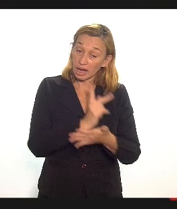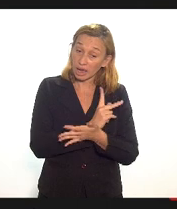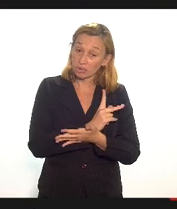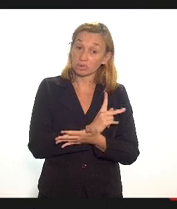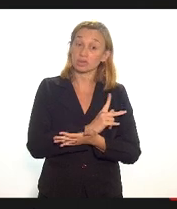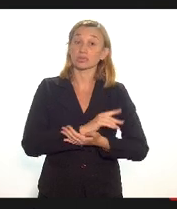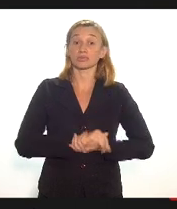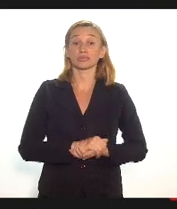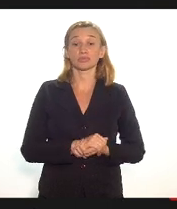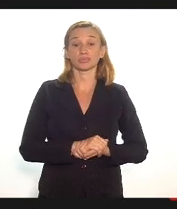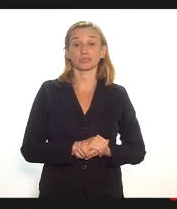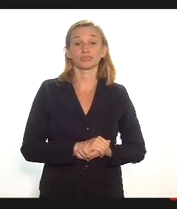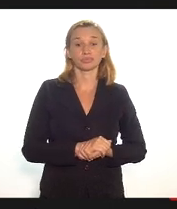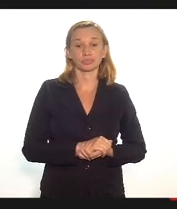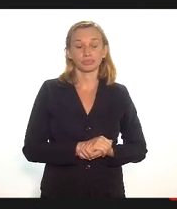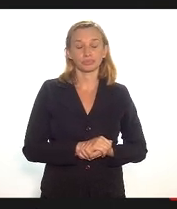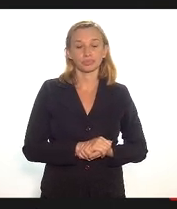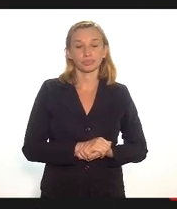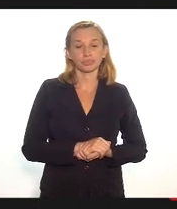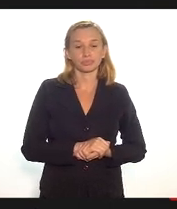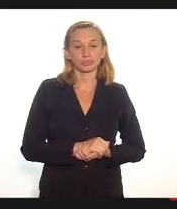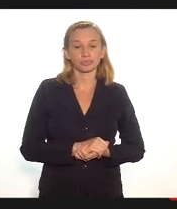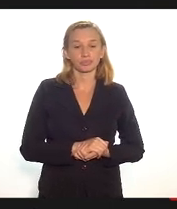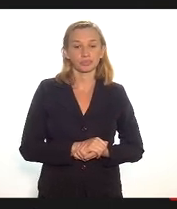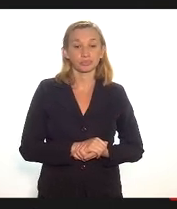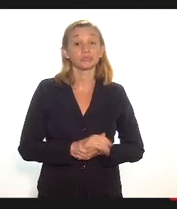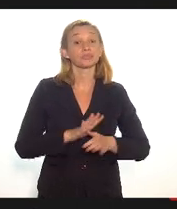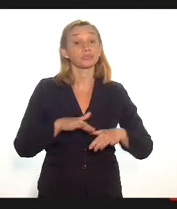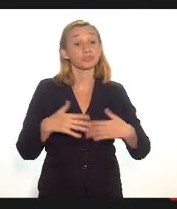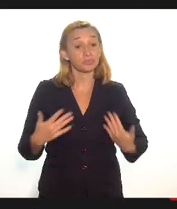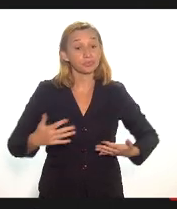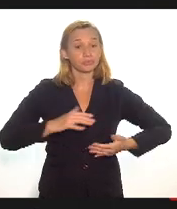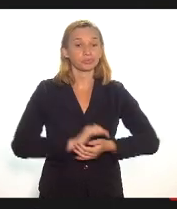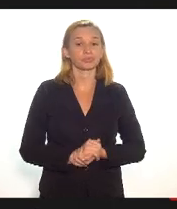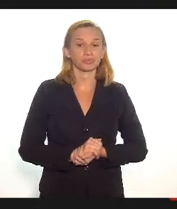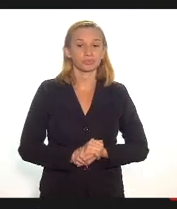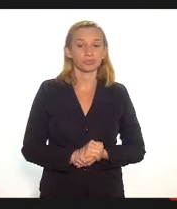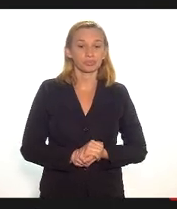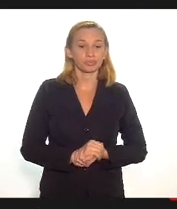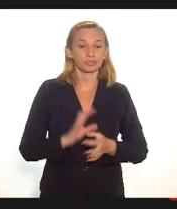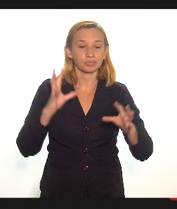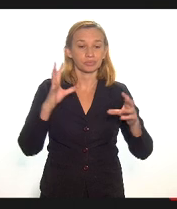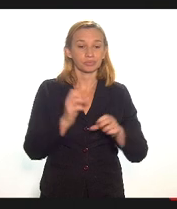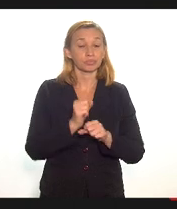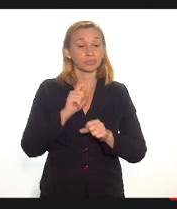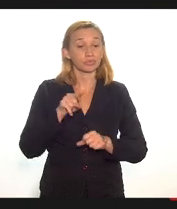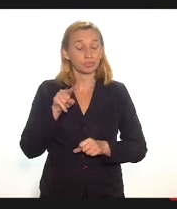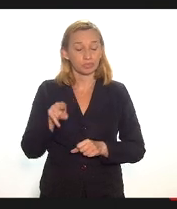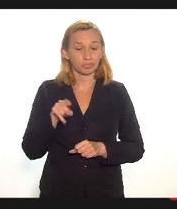PR. Né? E aí eu somo a essas